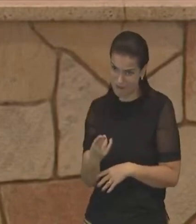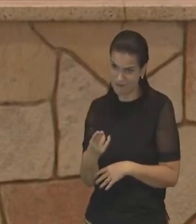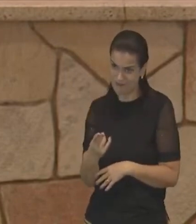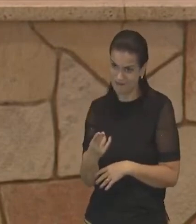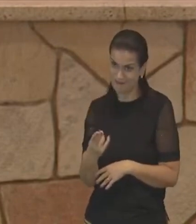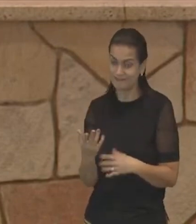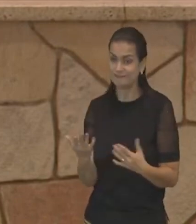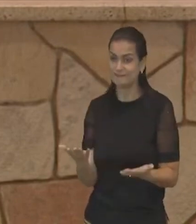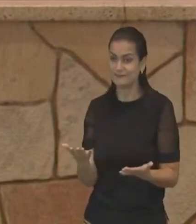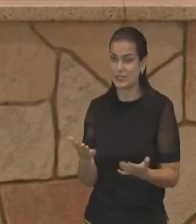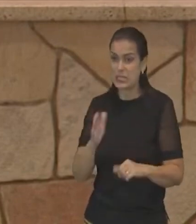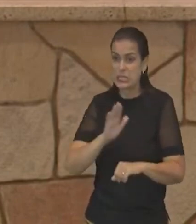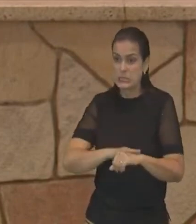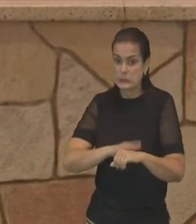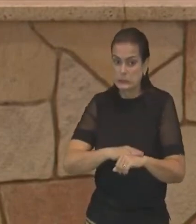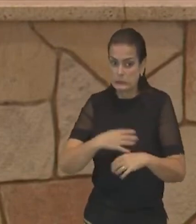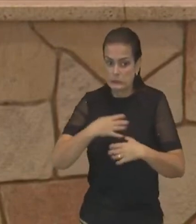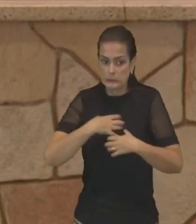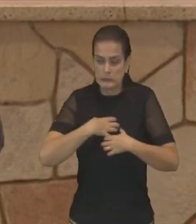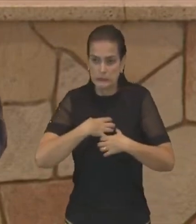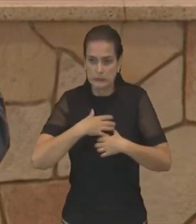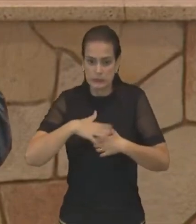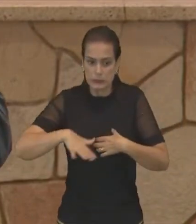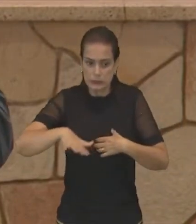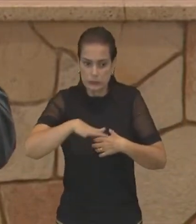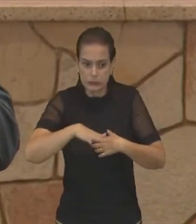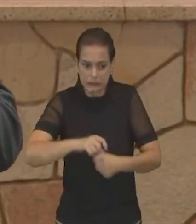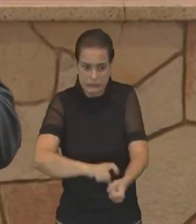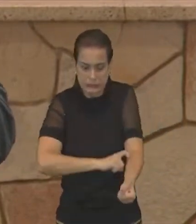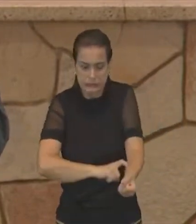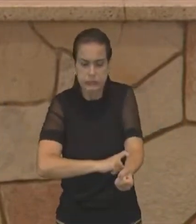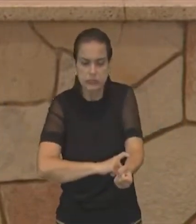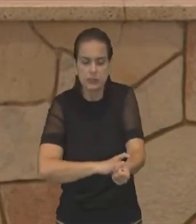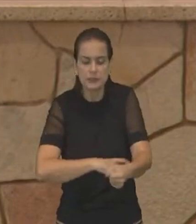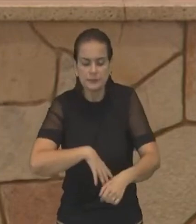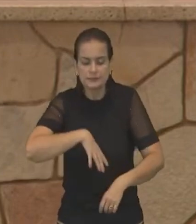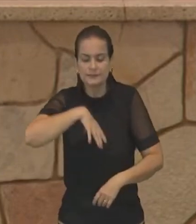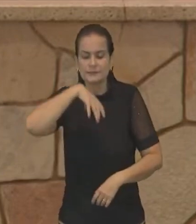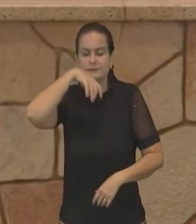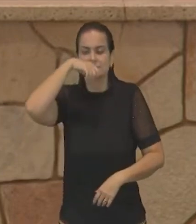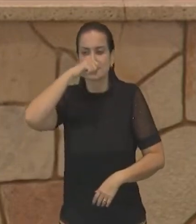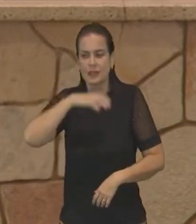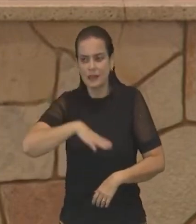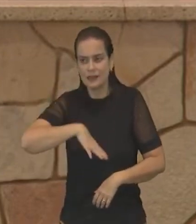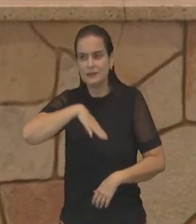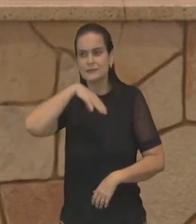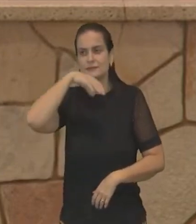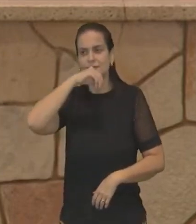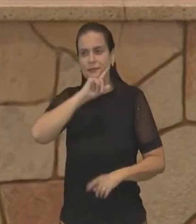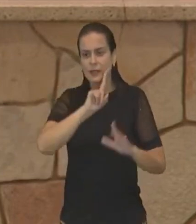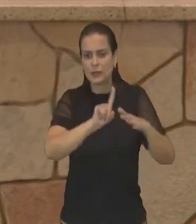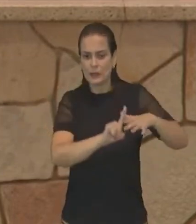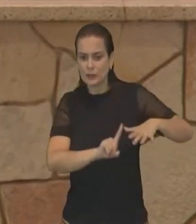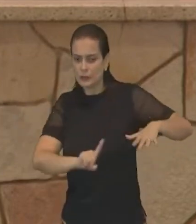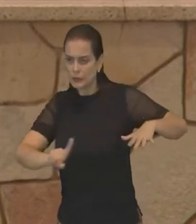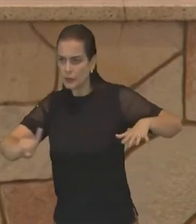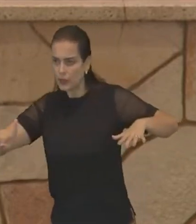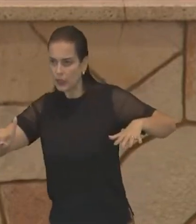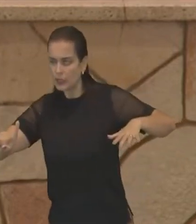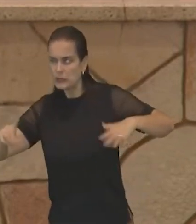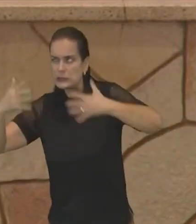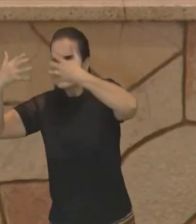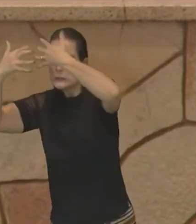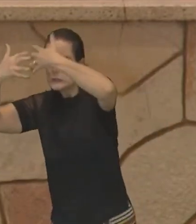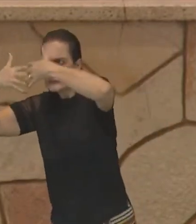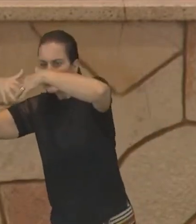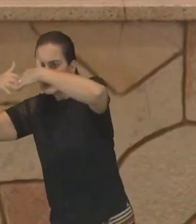Quando estivermos diante de uma situação em que a ira estiver dominando, dê uma volta, respire fundo, saia um pouco da situação, depois reflita e